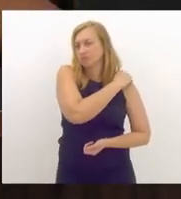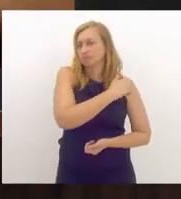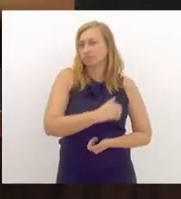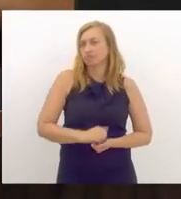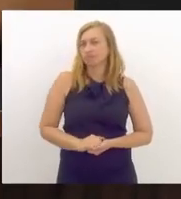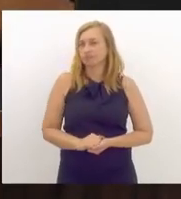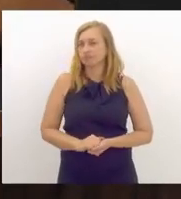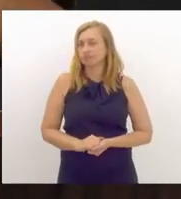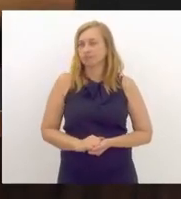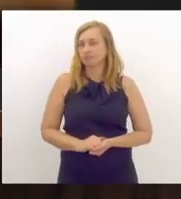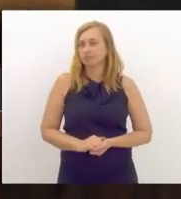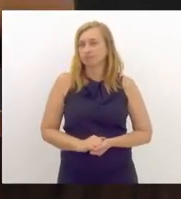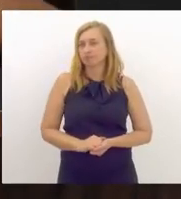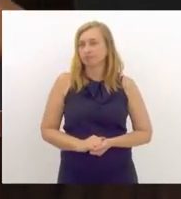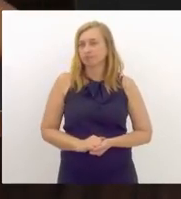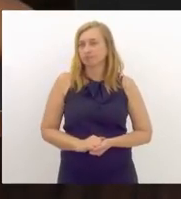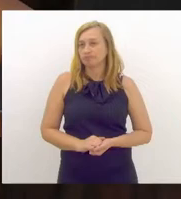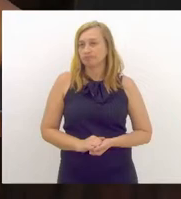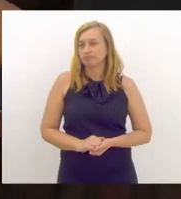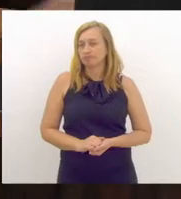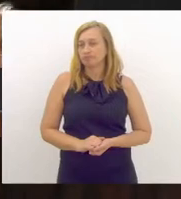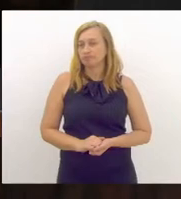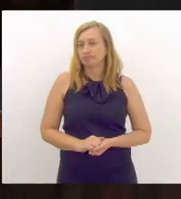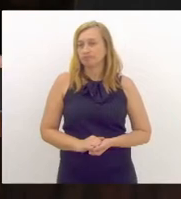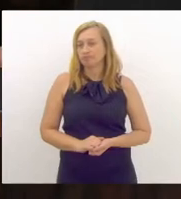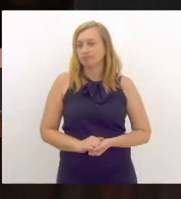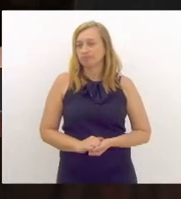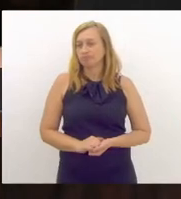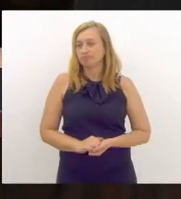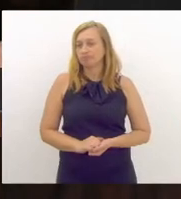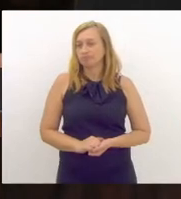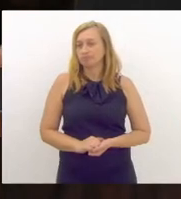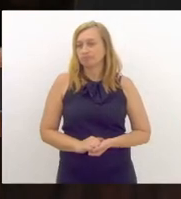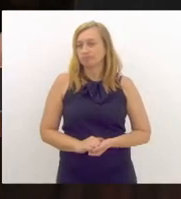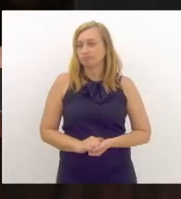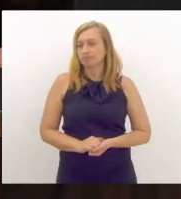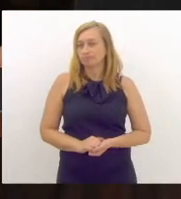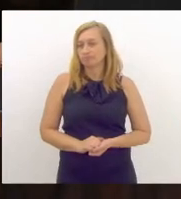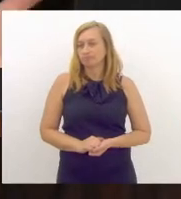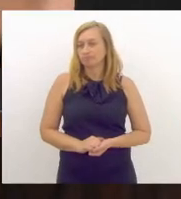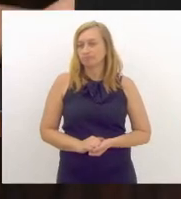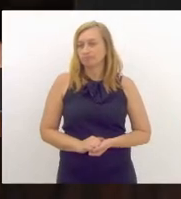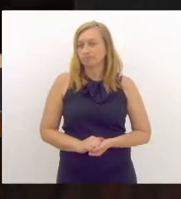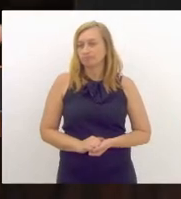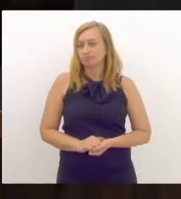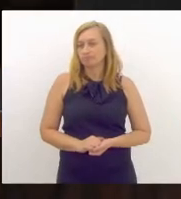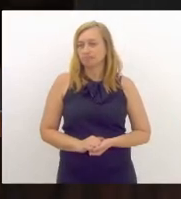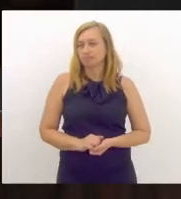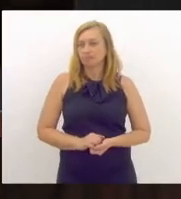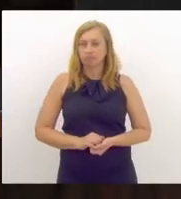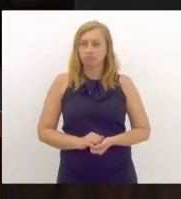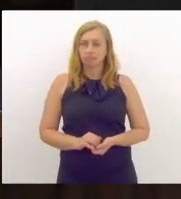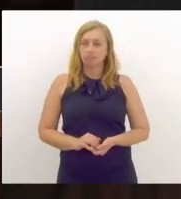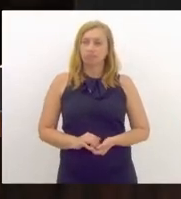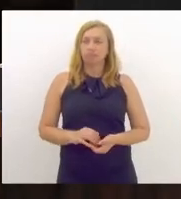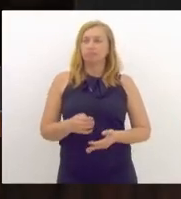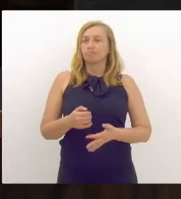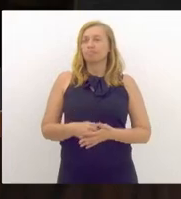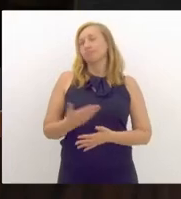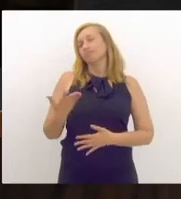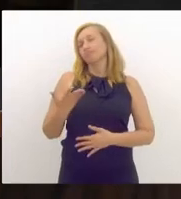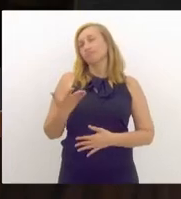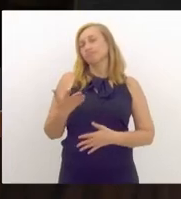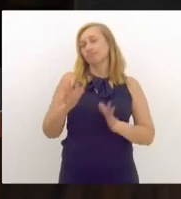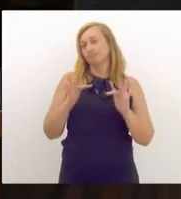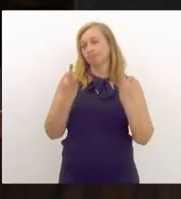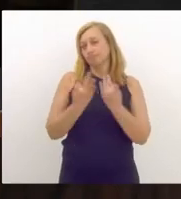tinha que ser né tinha que ser da família né que é é um parceiro você sabe disso um lutador um grande amigo